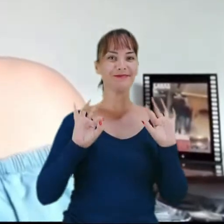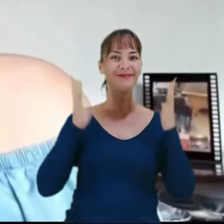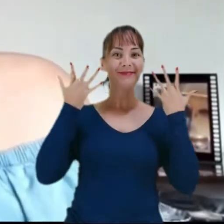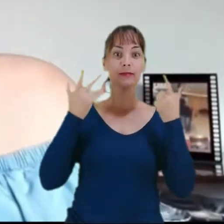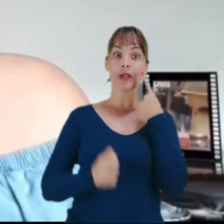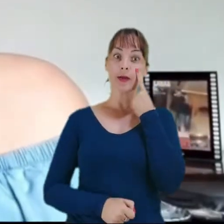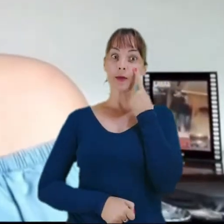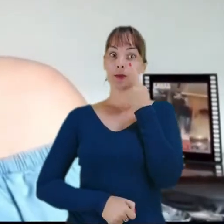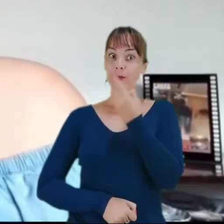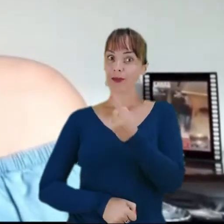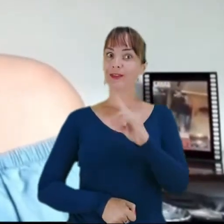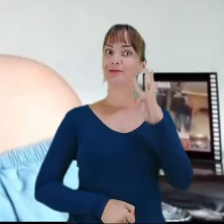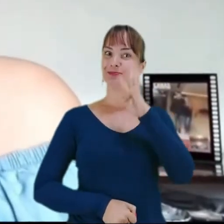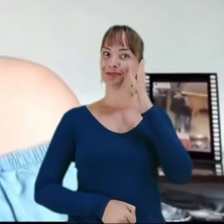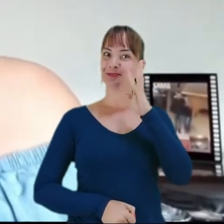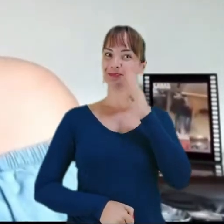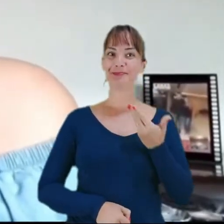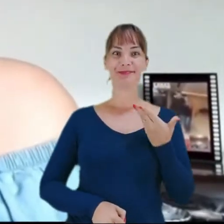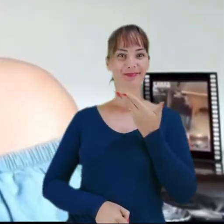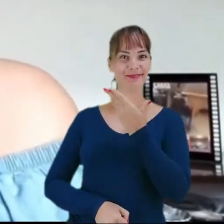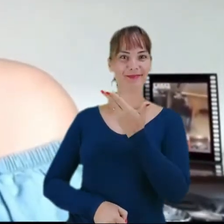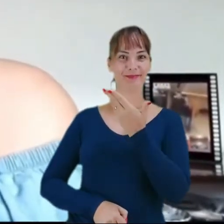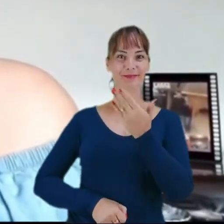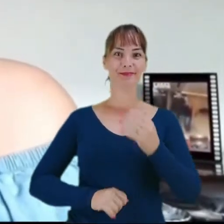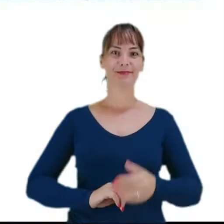festas. Veja que bacana essa pintura a seguir.